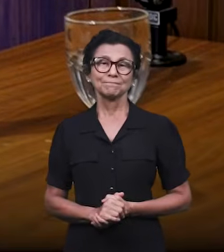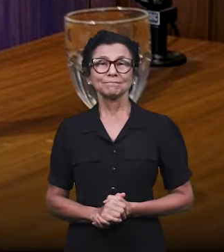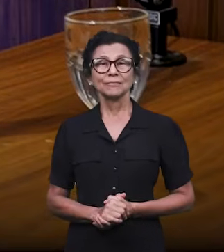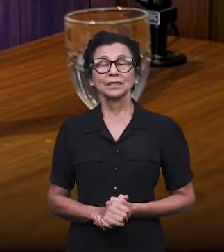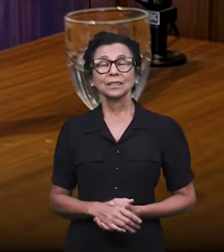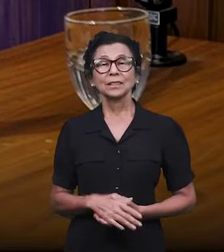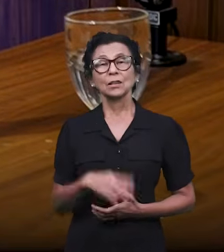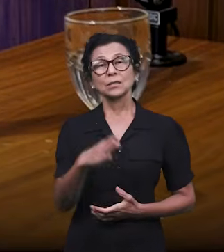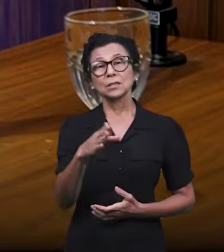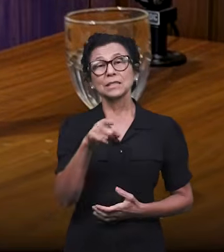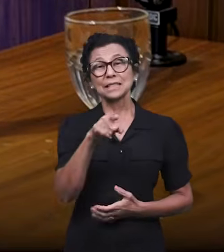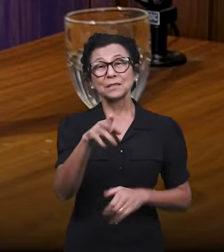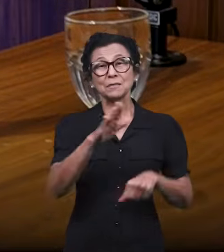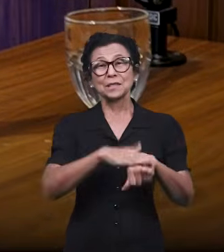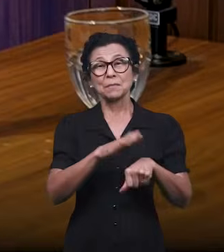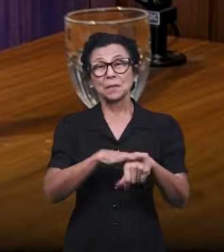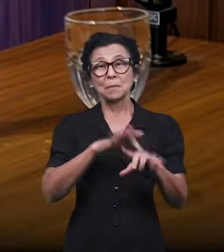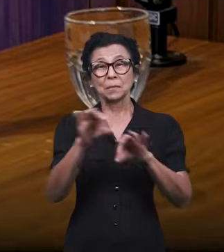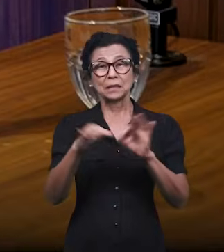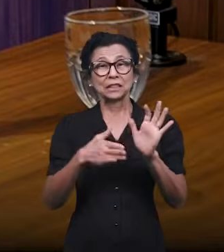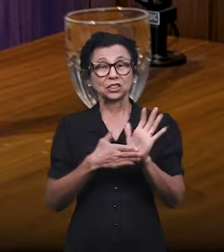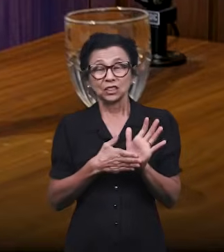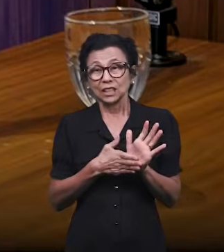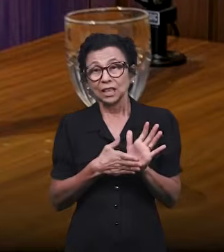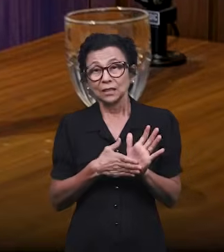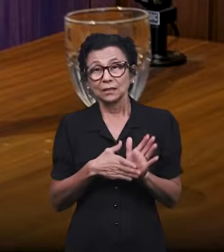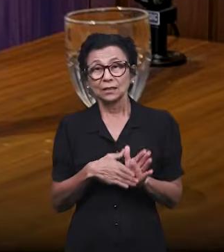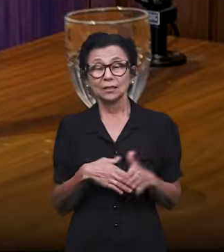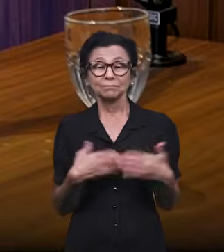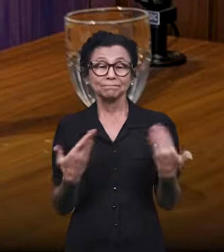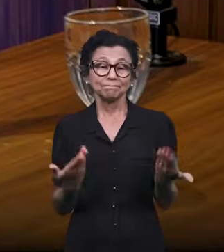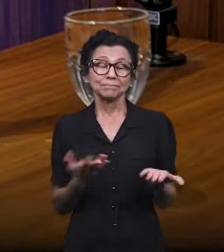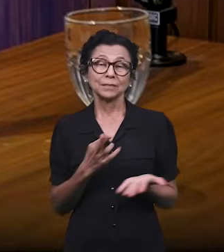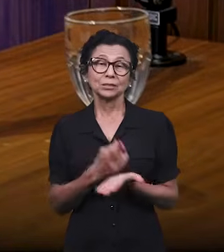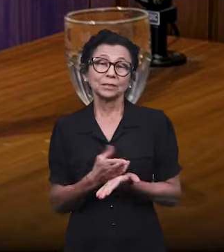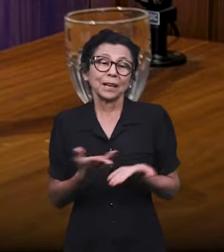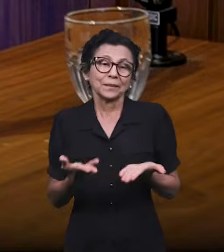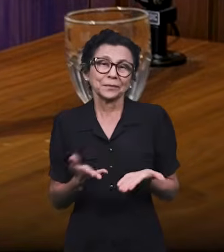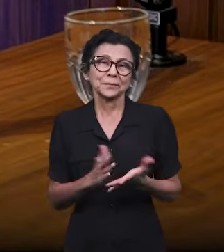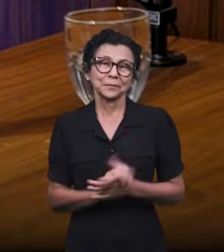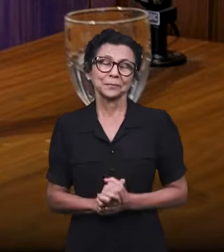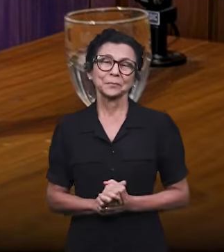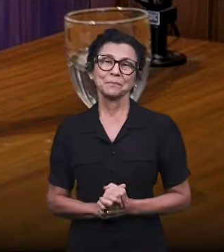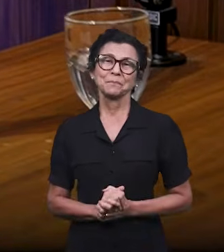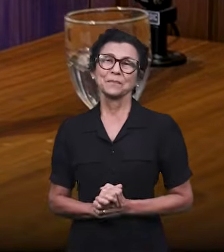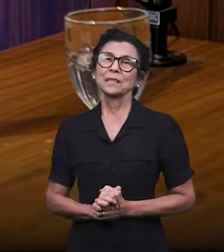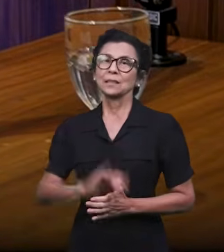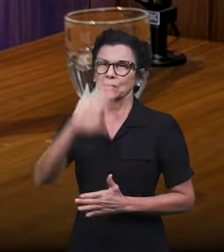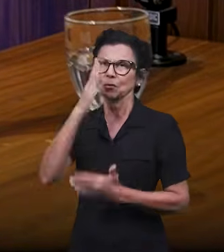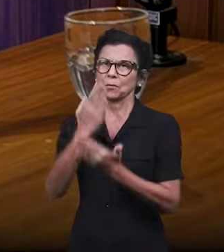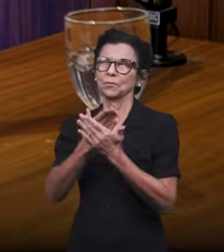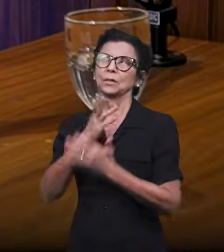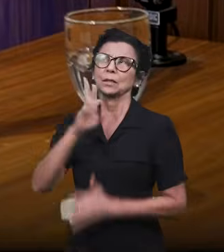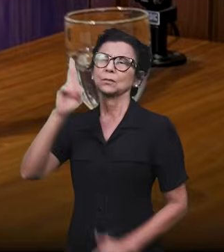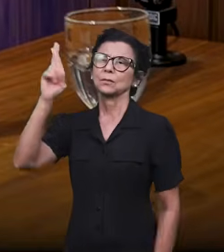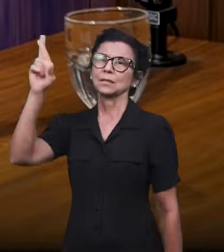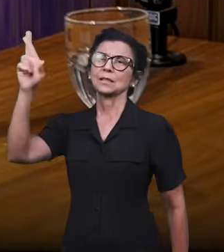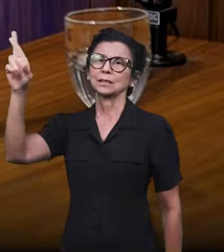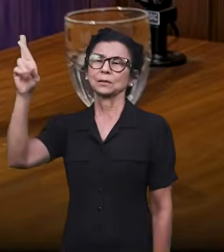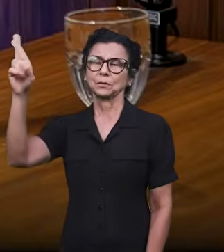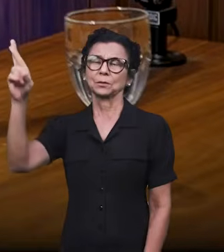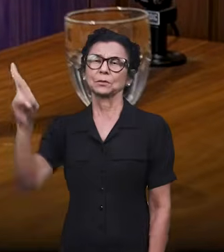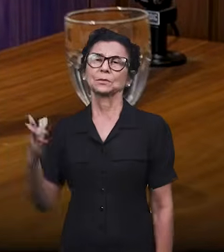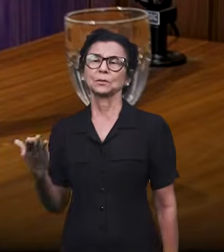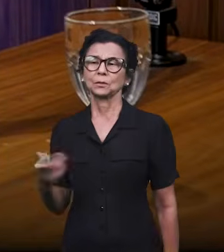tem esse desejo, você, meu irmão, planeje estar debaixo das mãos do Senhor, debaixo da sua orientação, porque, como o